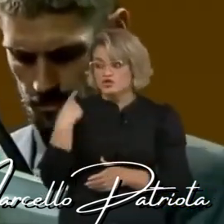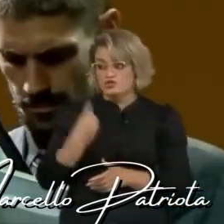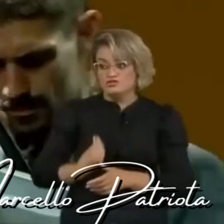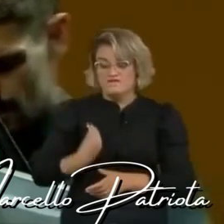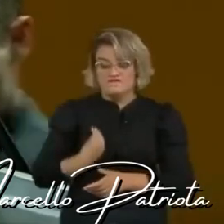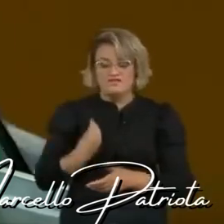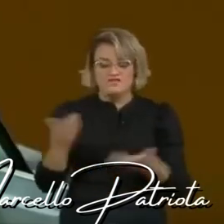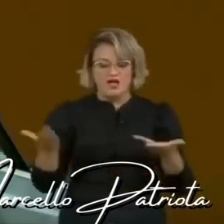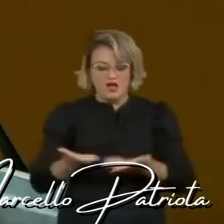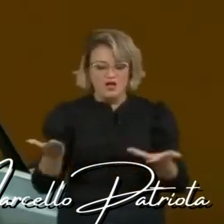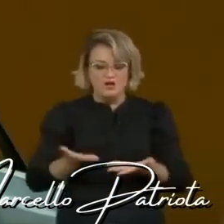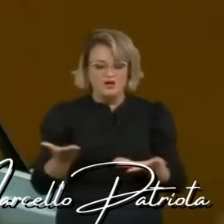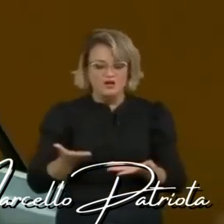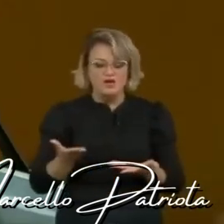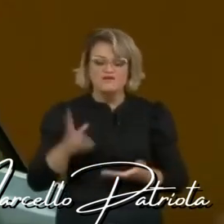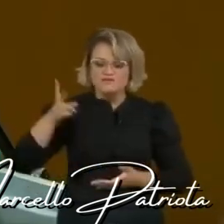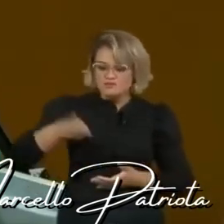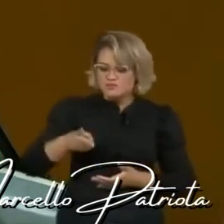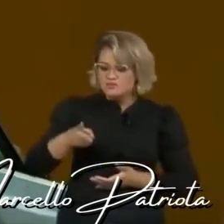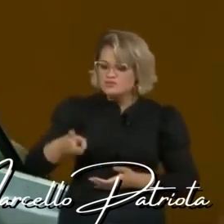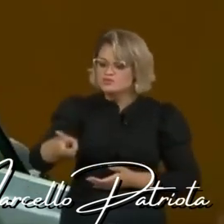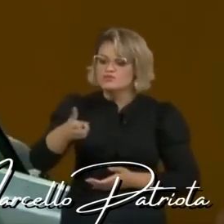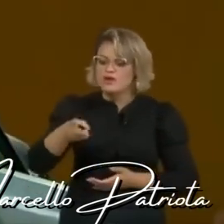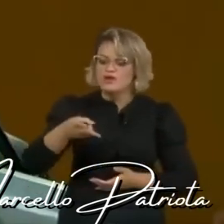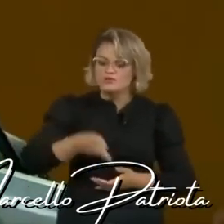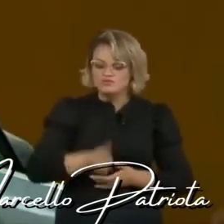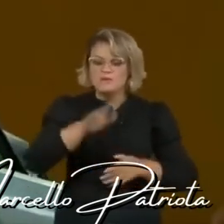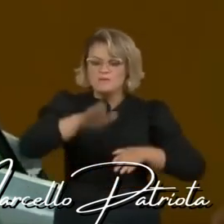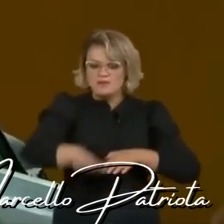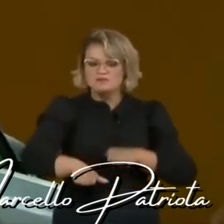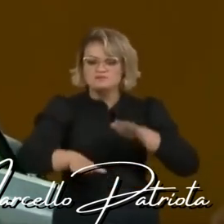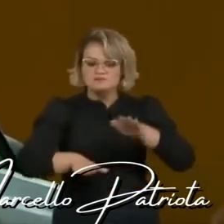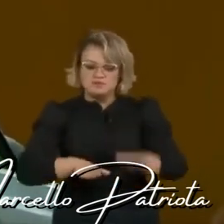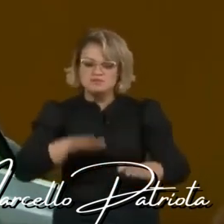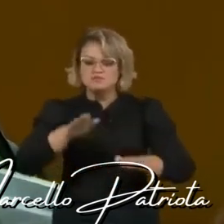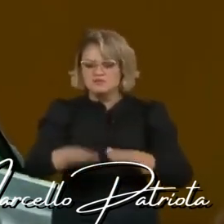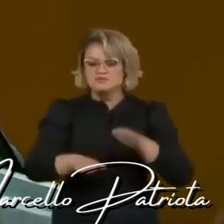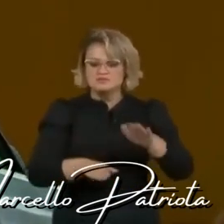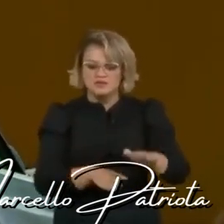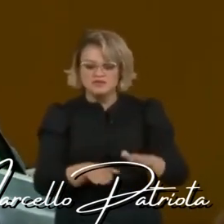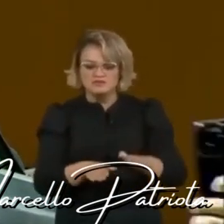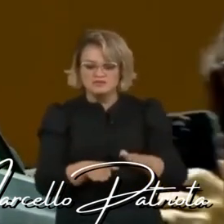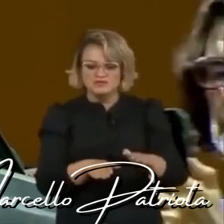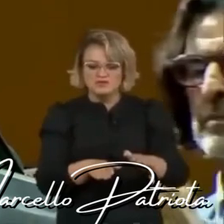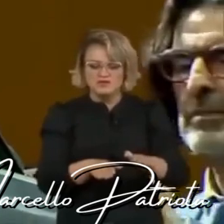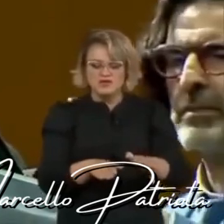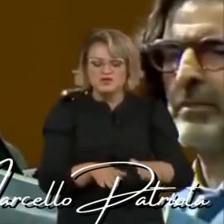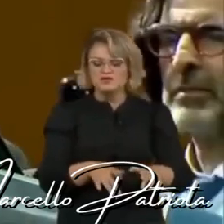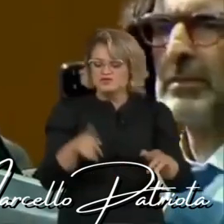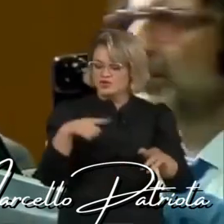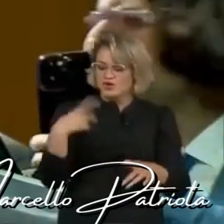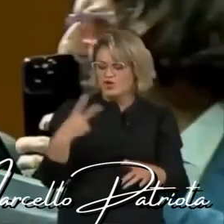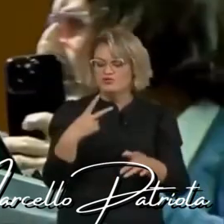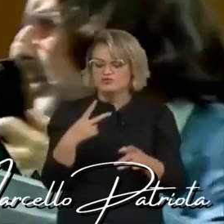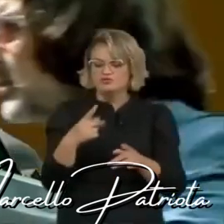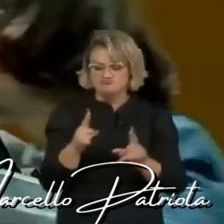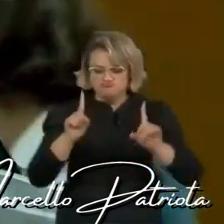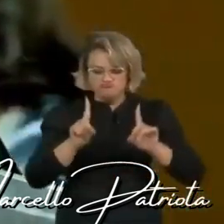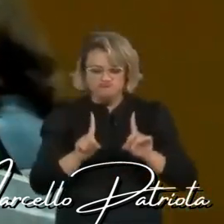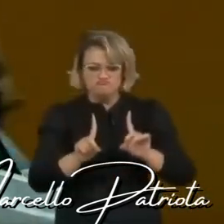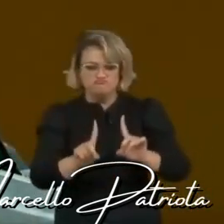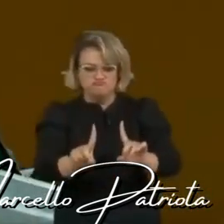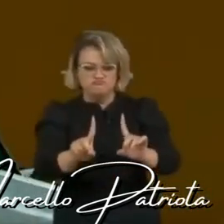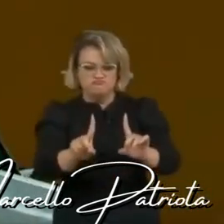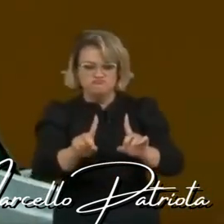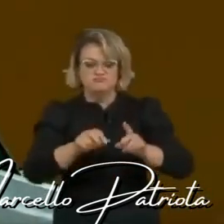estamos, daremos contigo os passos. Metade são tuas pernas, outra metade